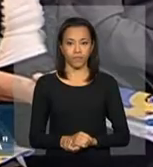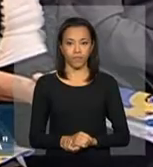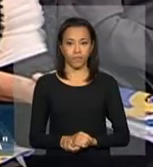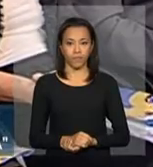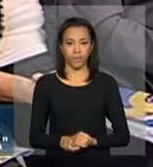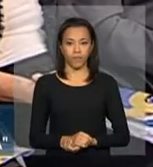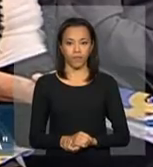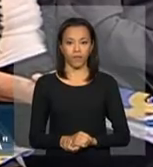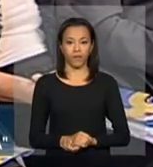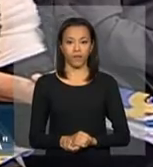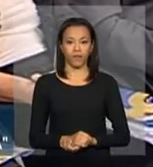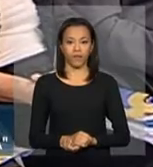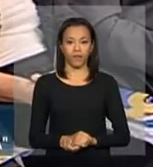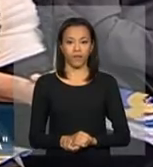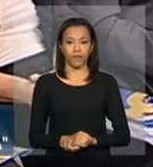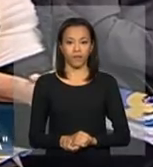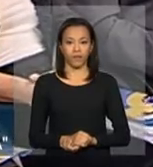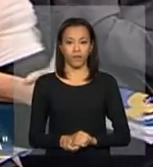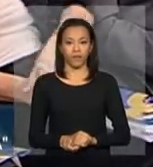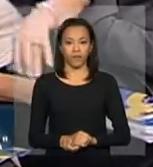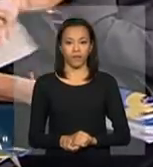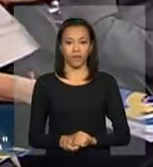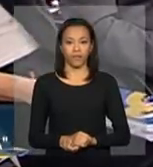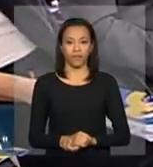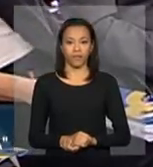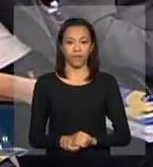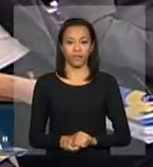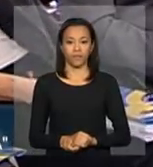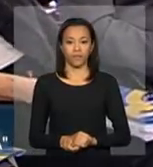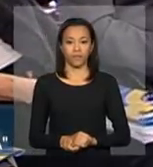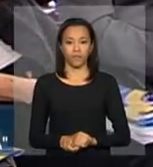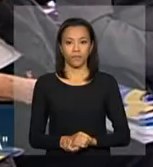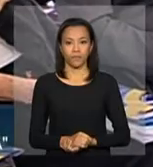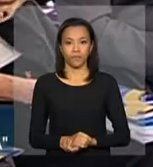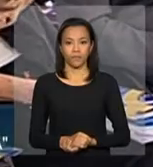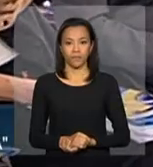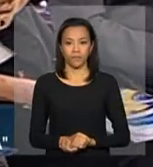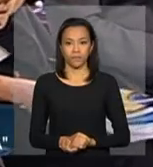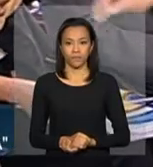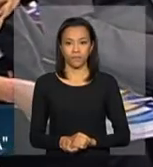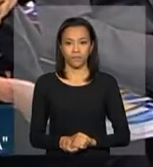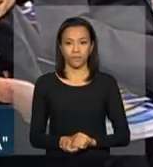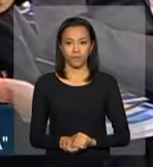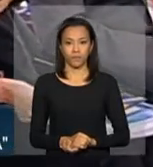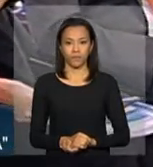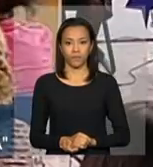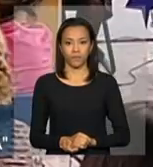jornalistas. Está funcionando isso? Não.